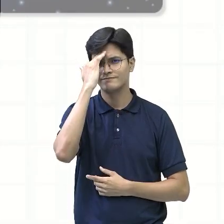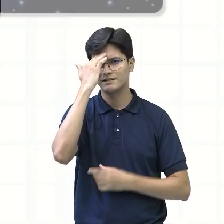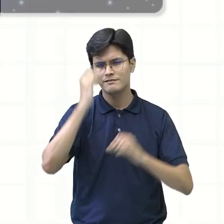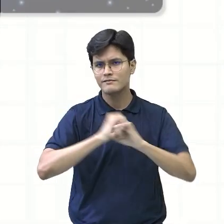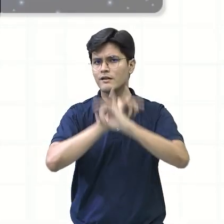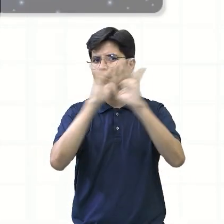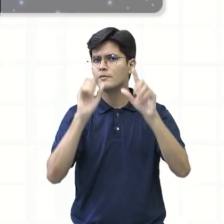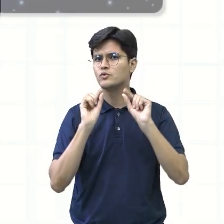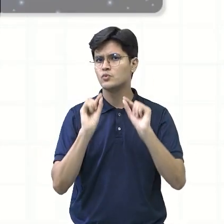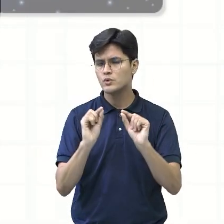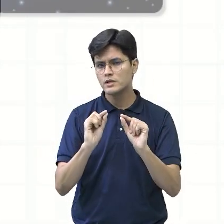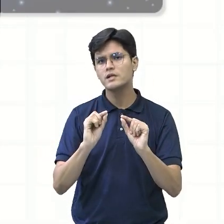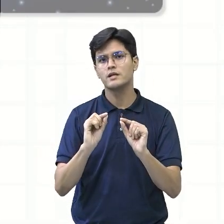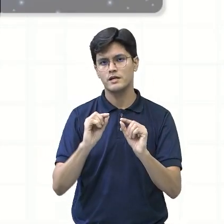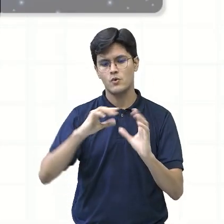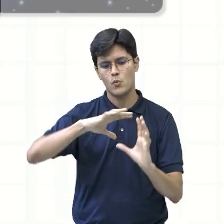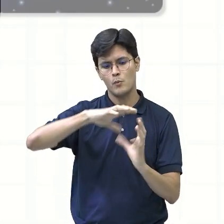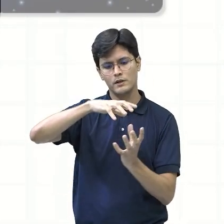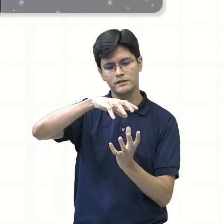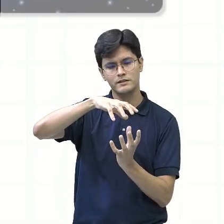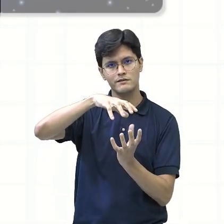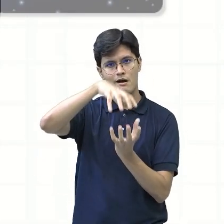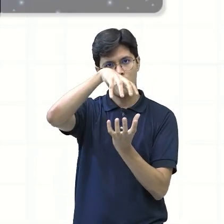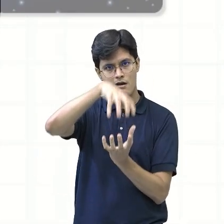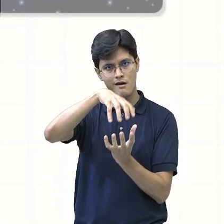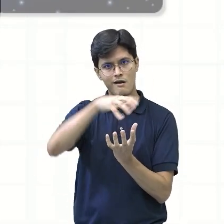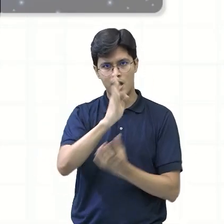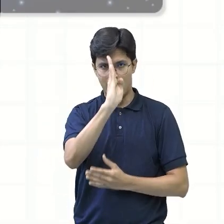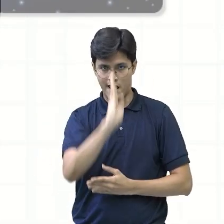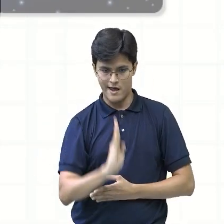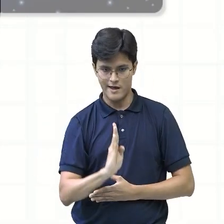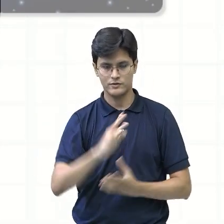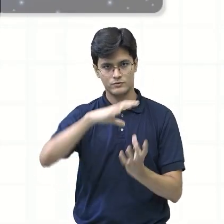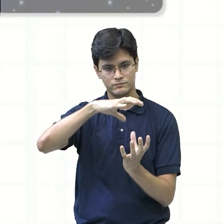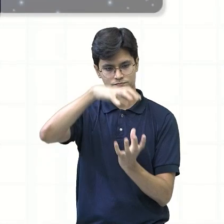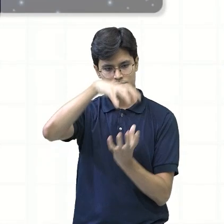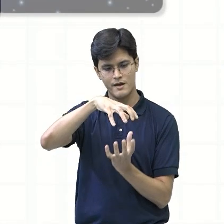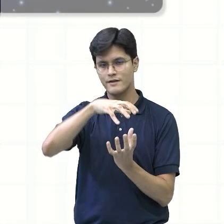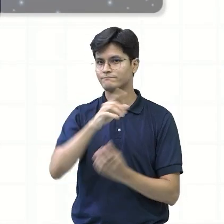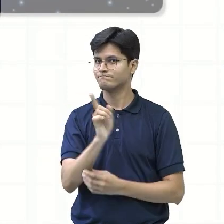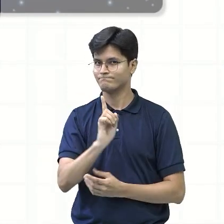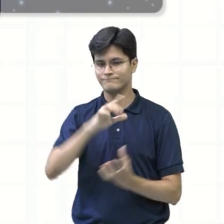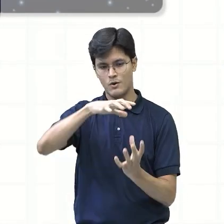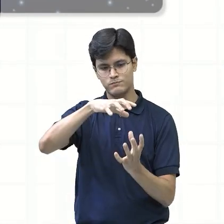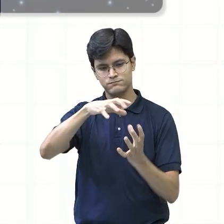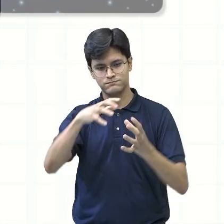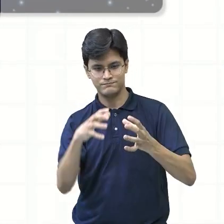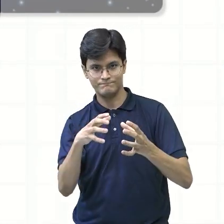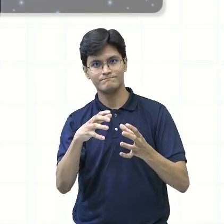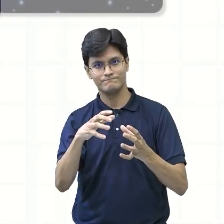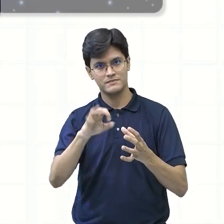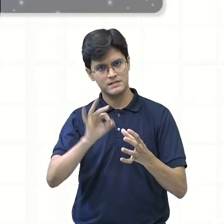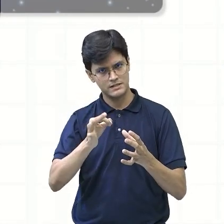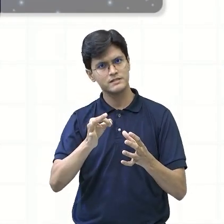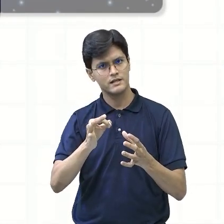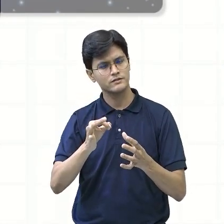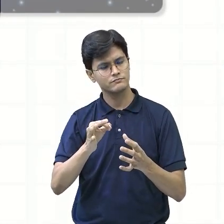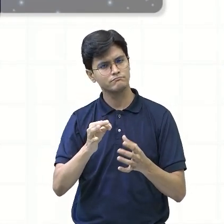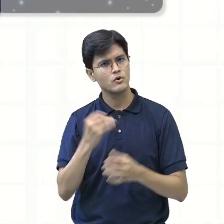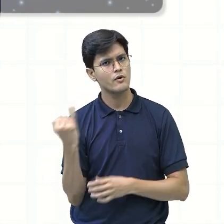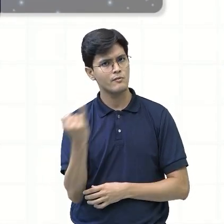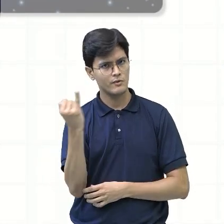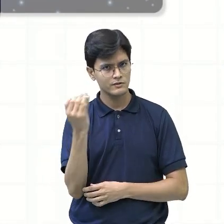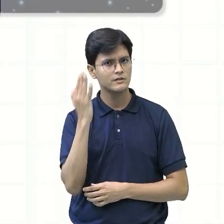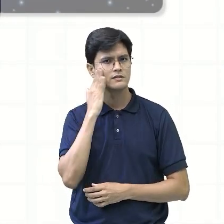não está exatamente reto, né, no seu plano de inclinação. E isso faz toda a diferença, gente, na hora de receber